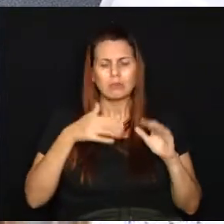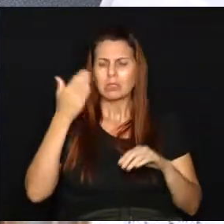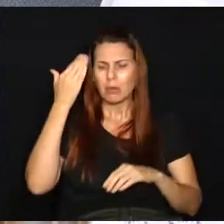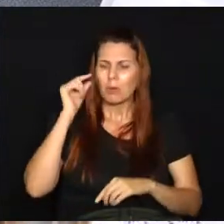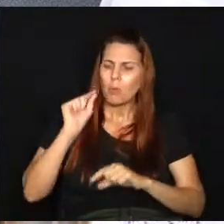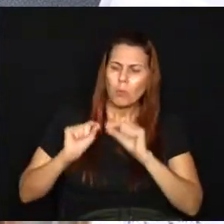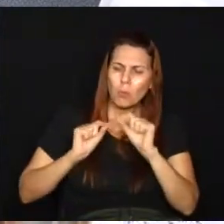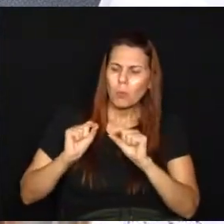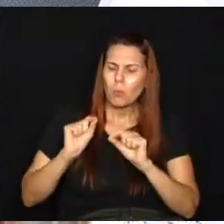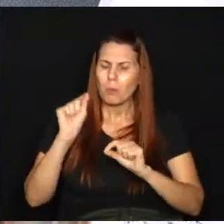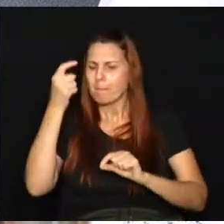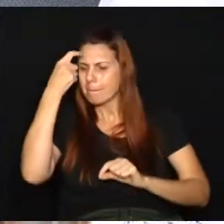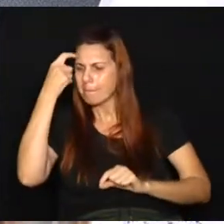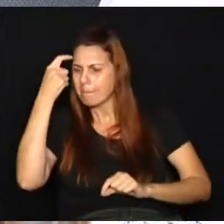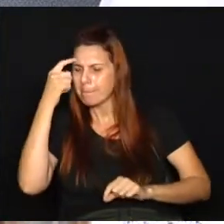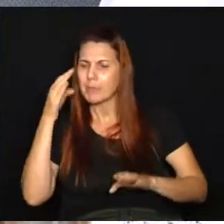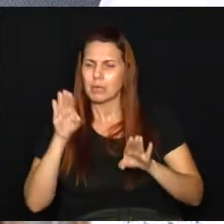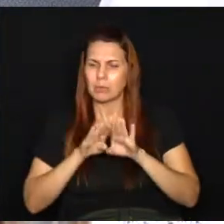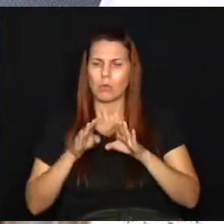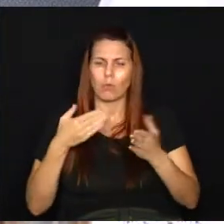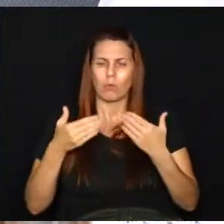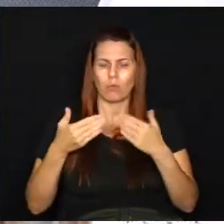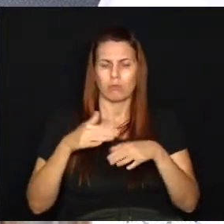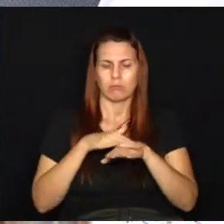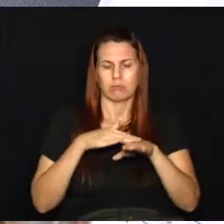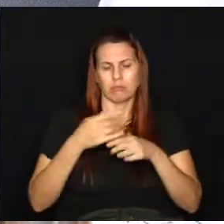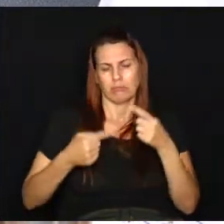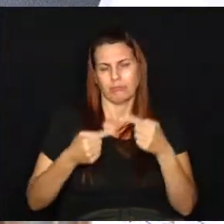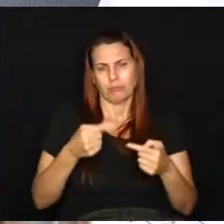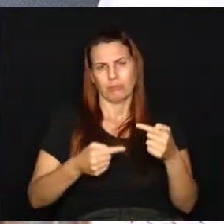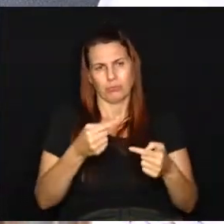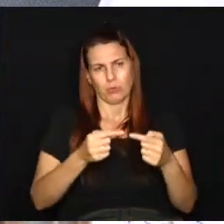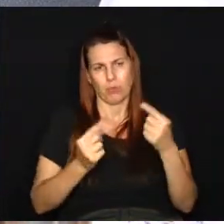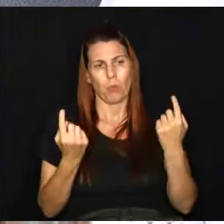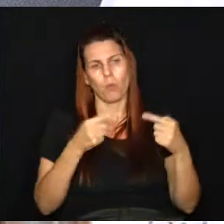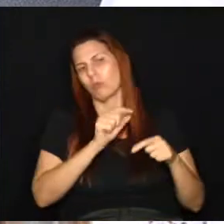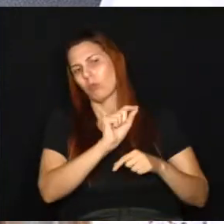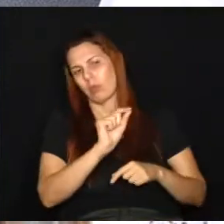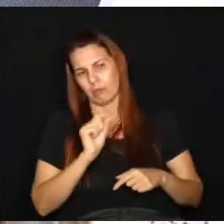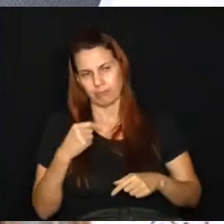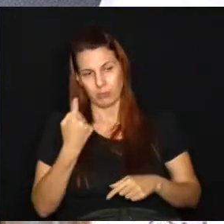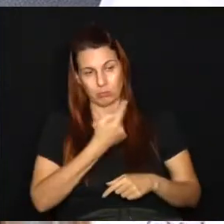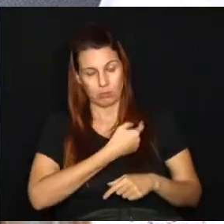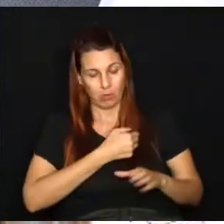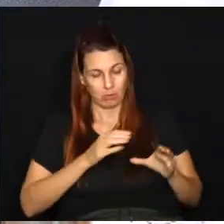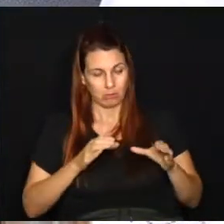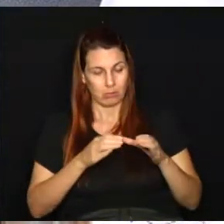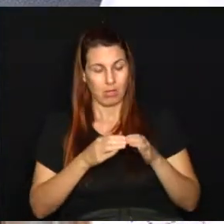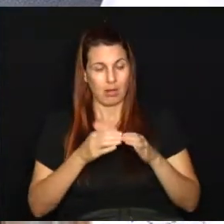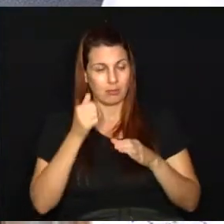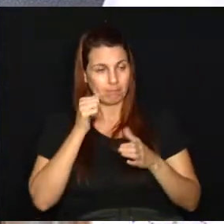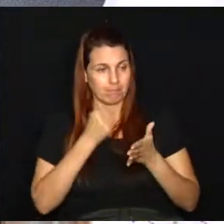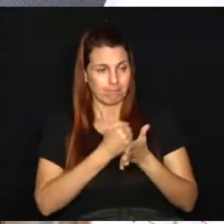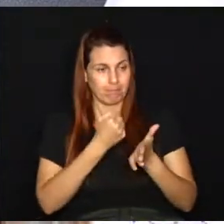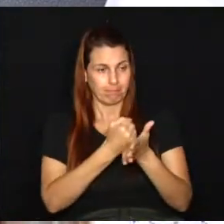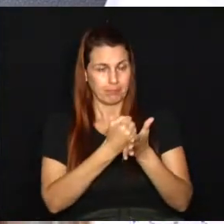queremos discutir esse tipo de contrariedade. Então, nós, da Associação Mulheres Guerreiras,